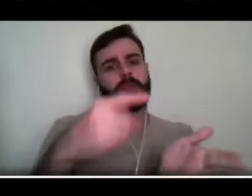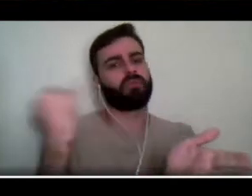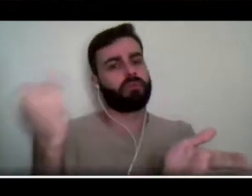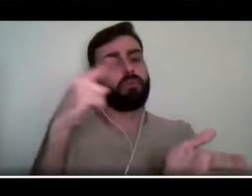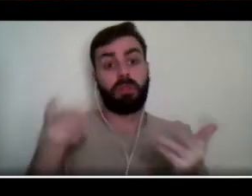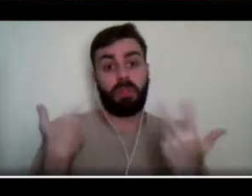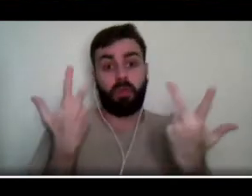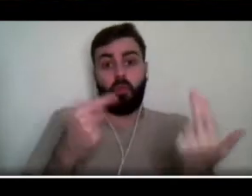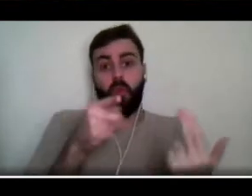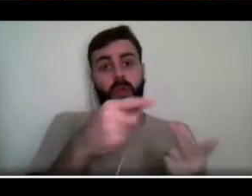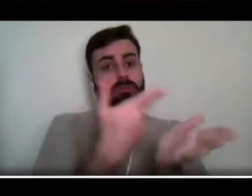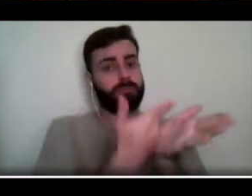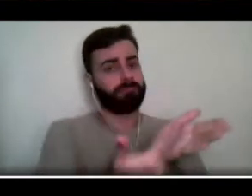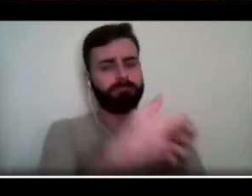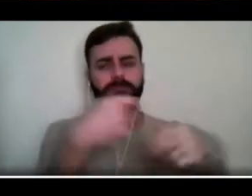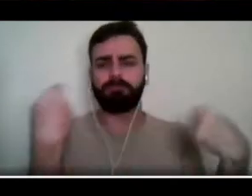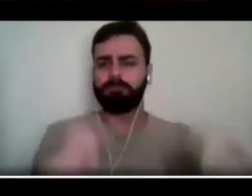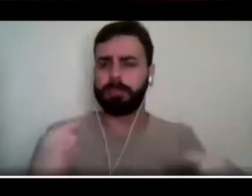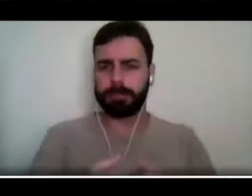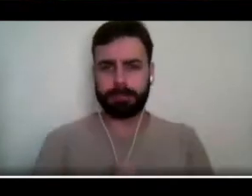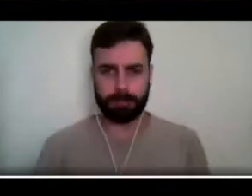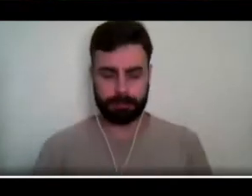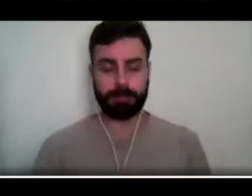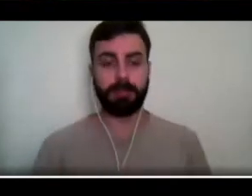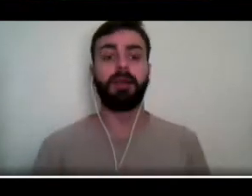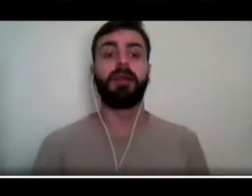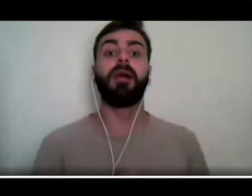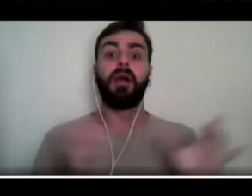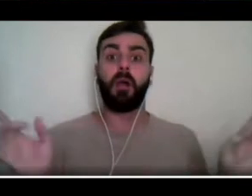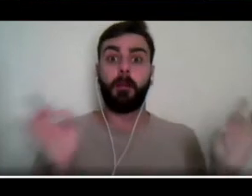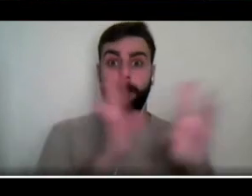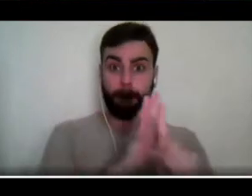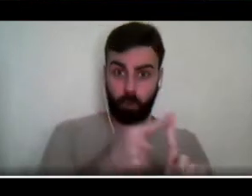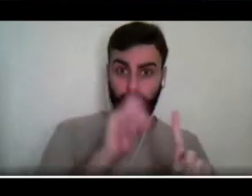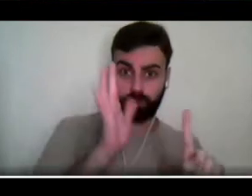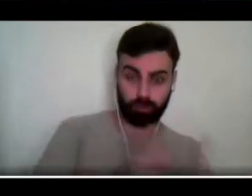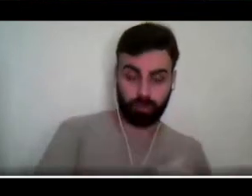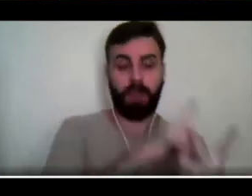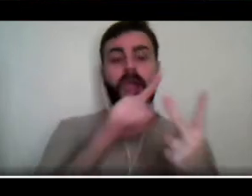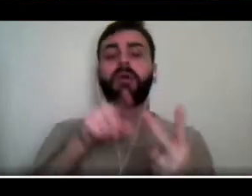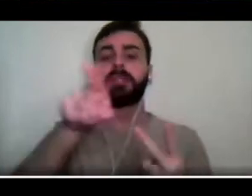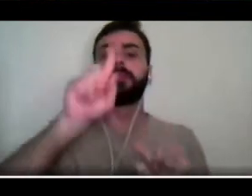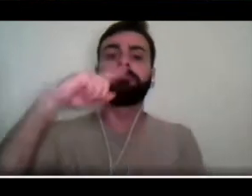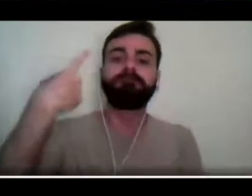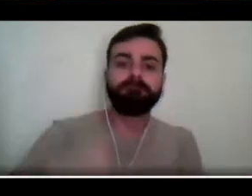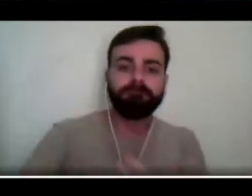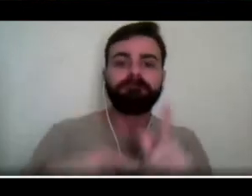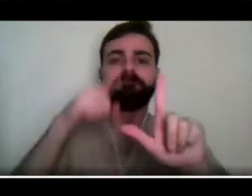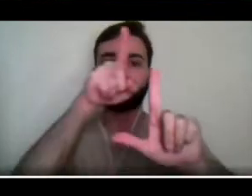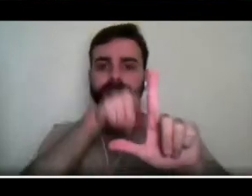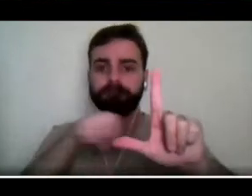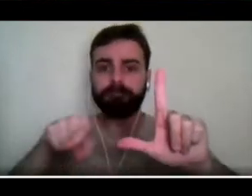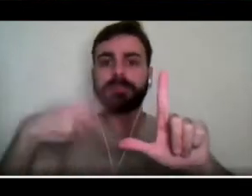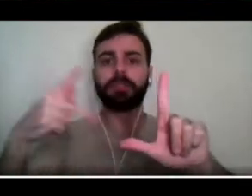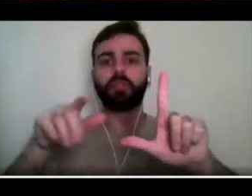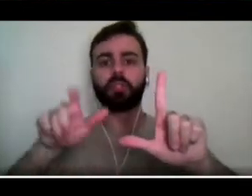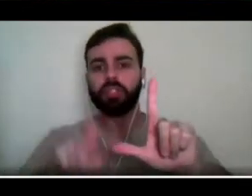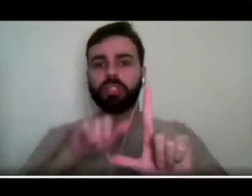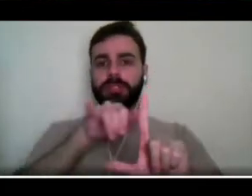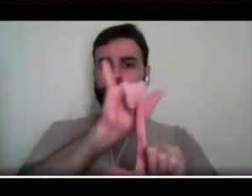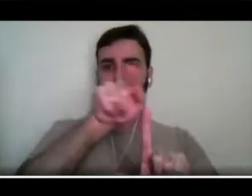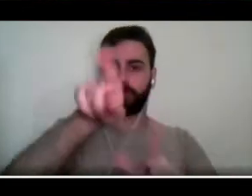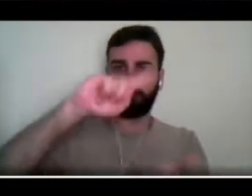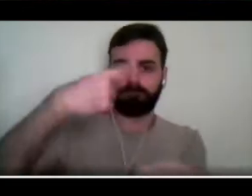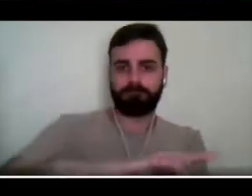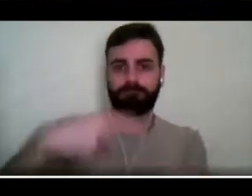você agora vai fazer um sistema de coordenadas, certo? Você vai fazer um sistema de coordenadas. Está aqui o